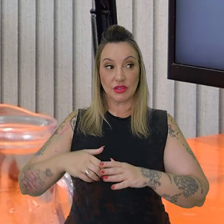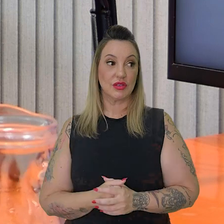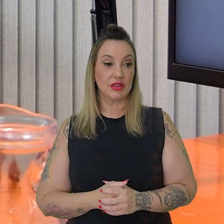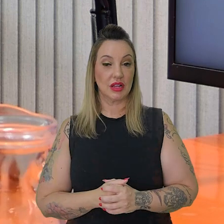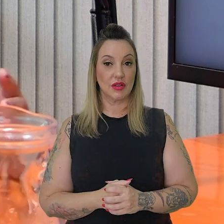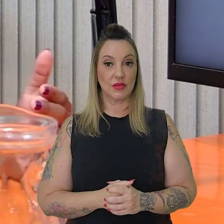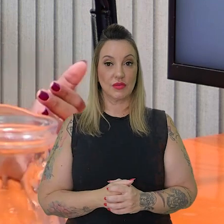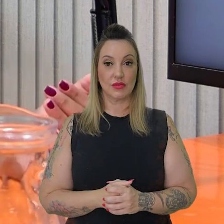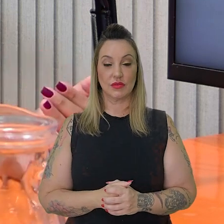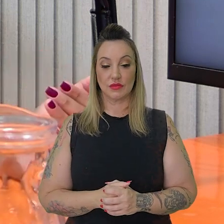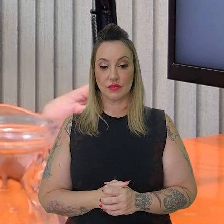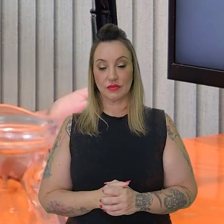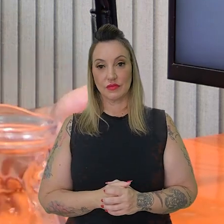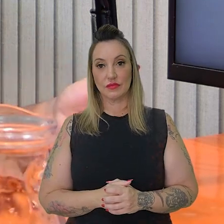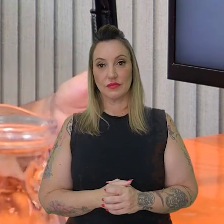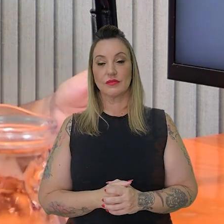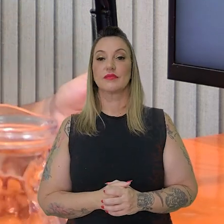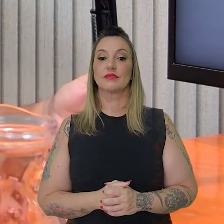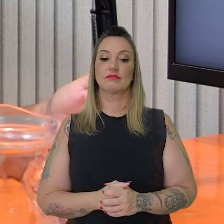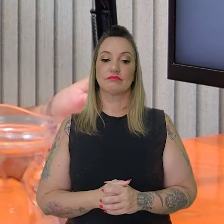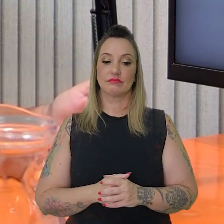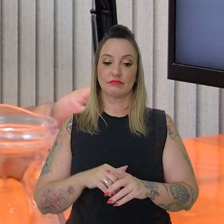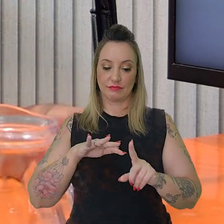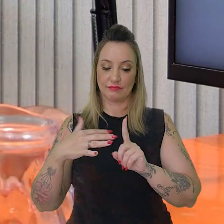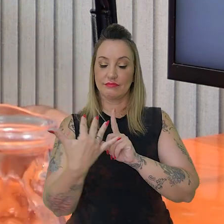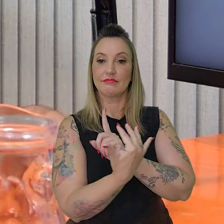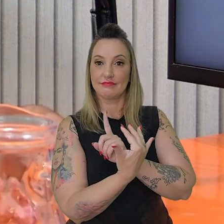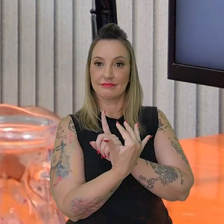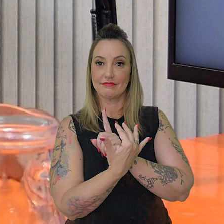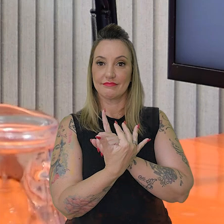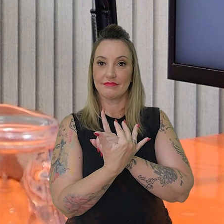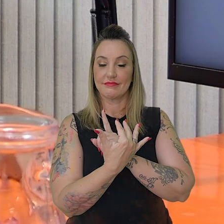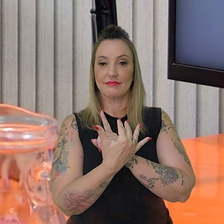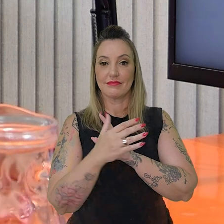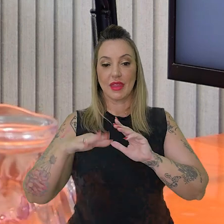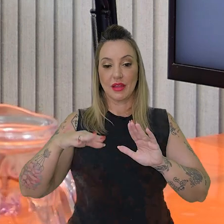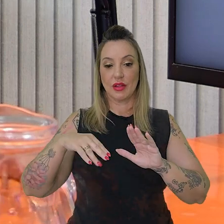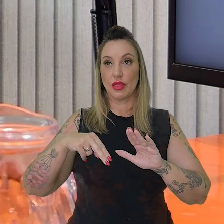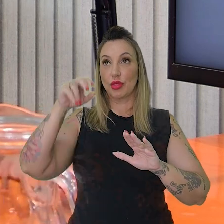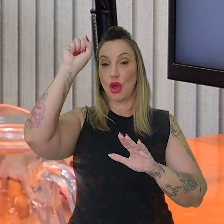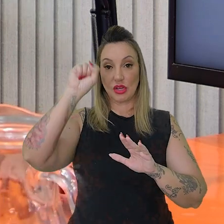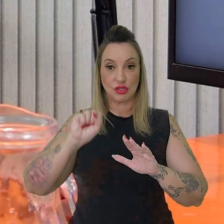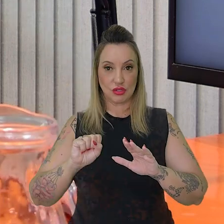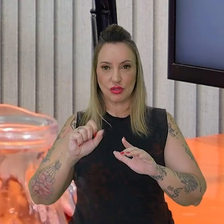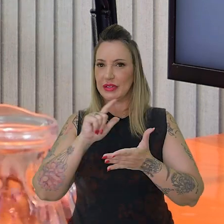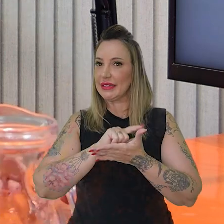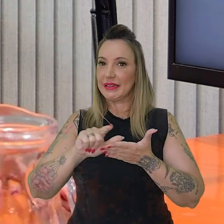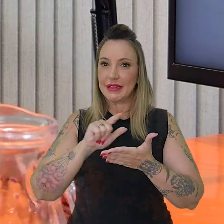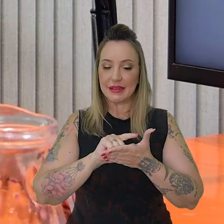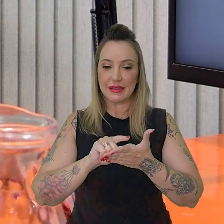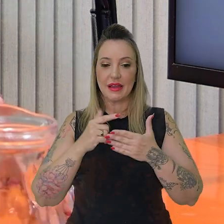litoral ele ele é todo rodeado pelo litoral né de norte a sul é um litoral totalmente Limpo